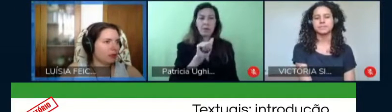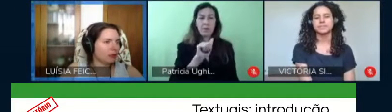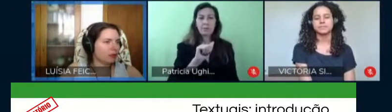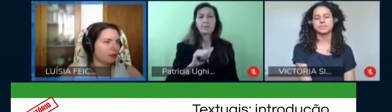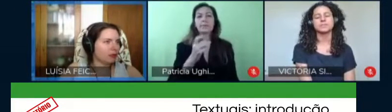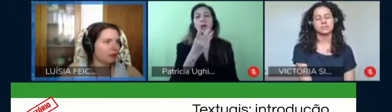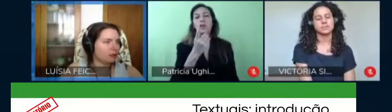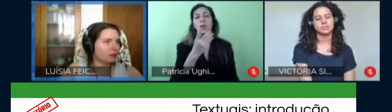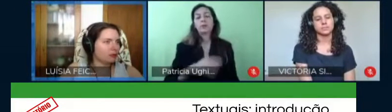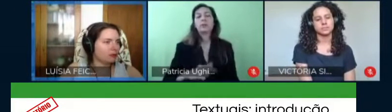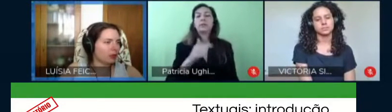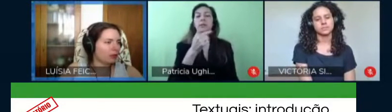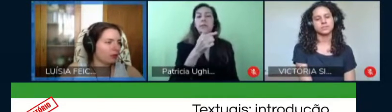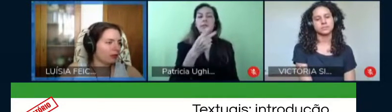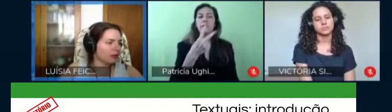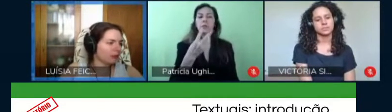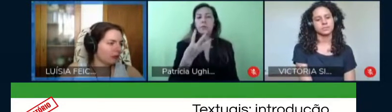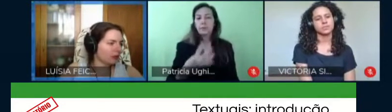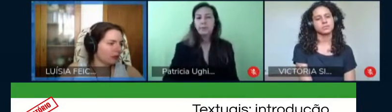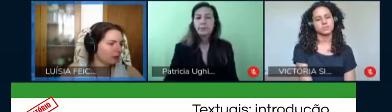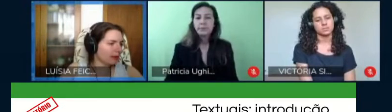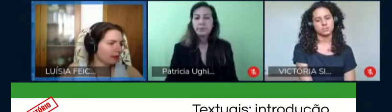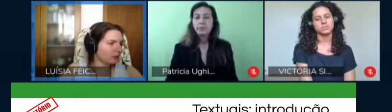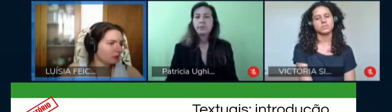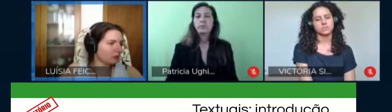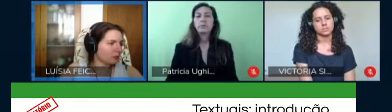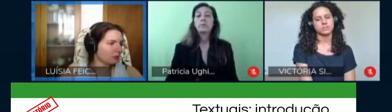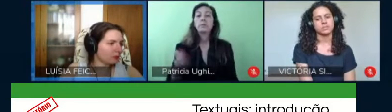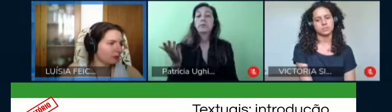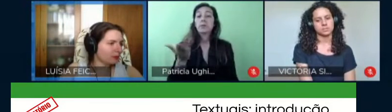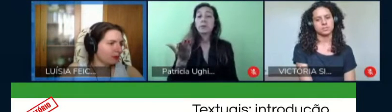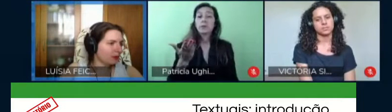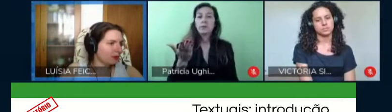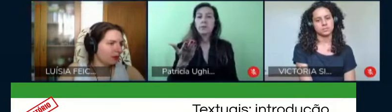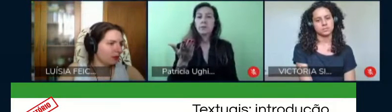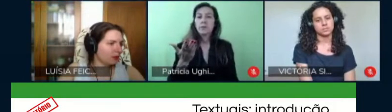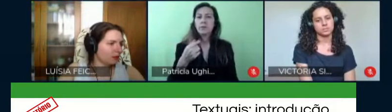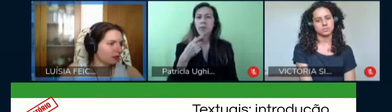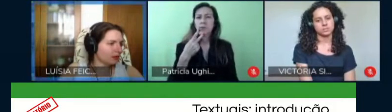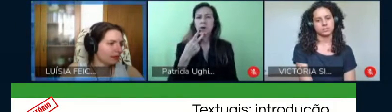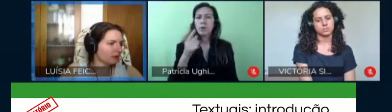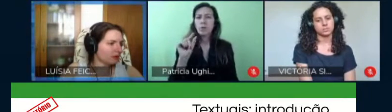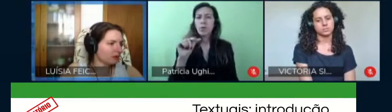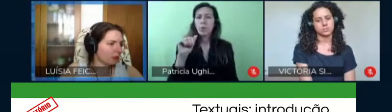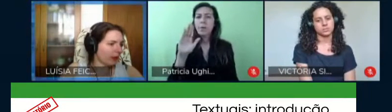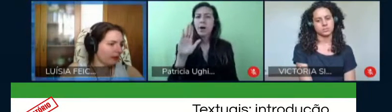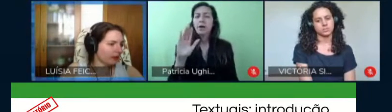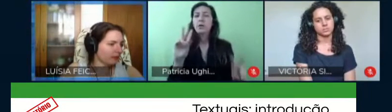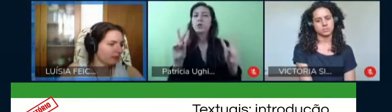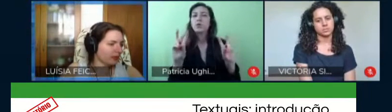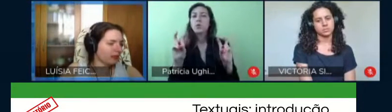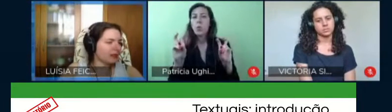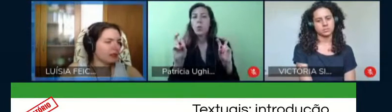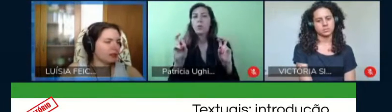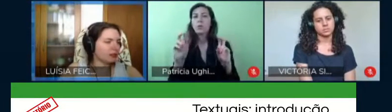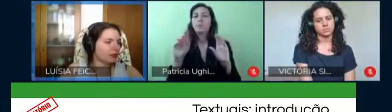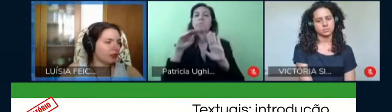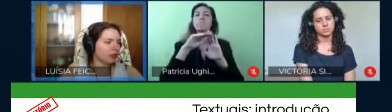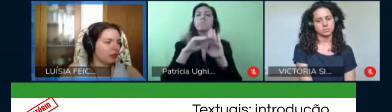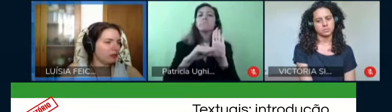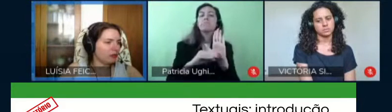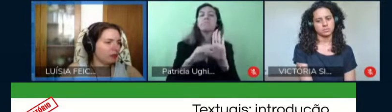E então eu vou falar só um pouquinho mais dos elementos textuais, e